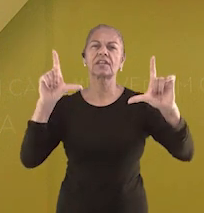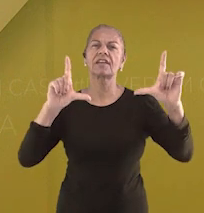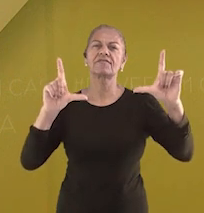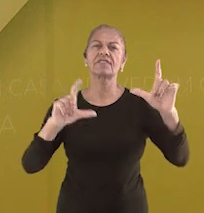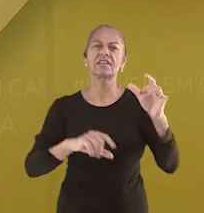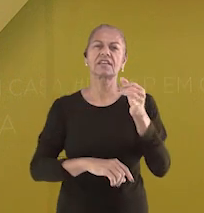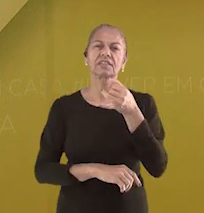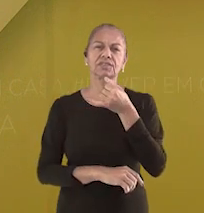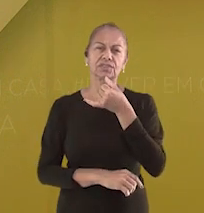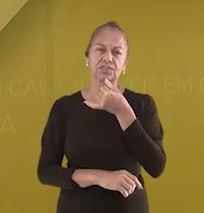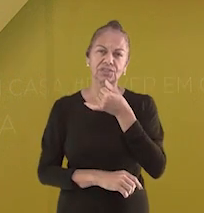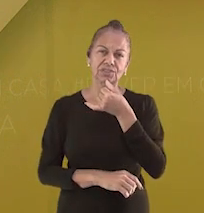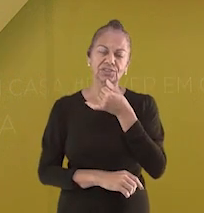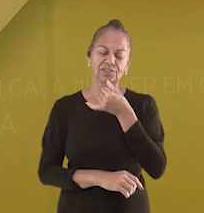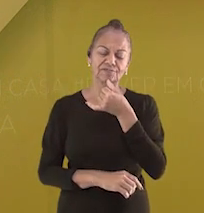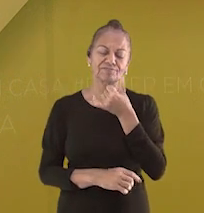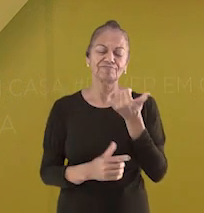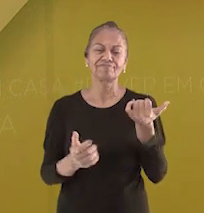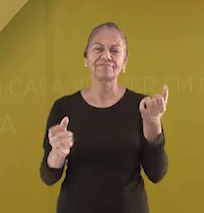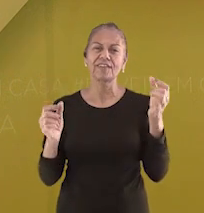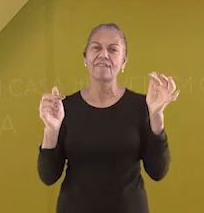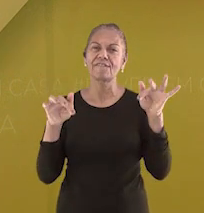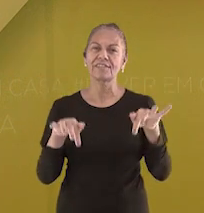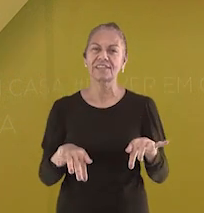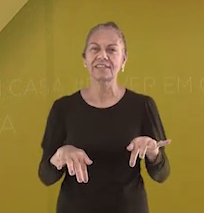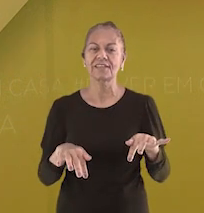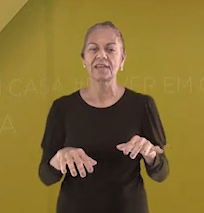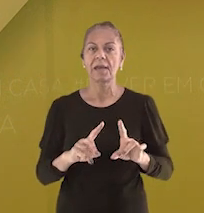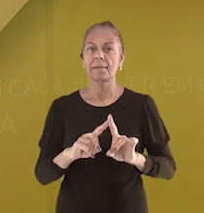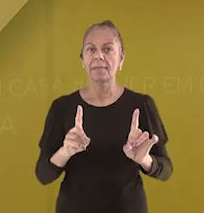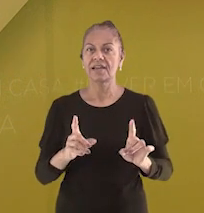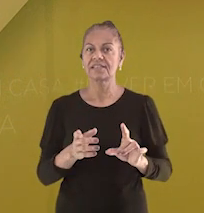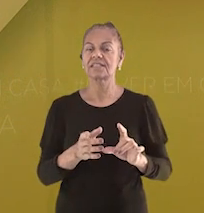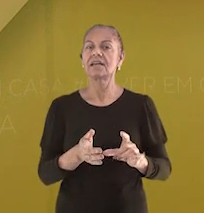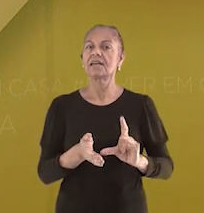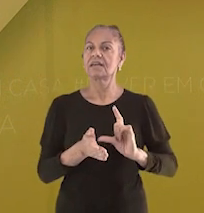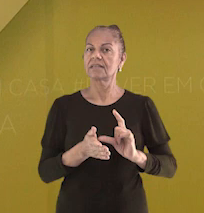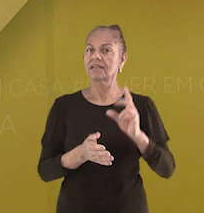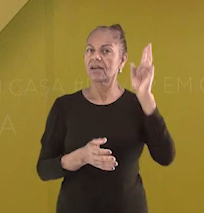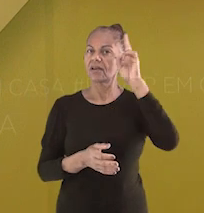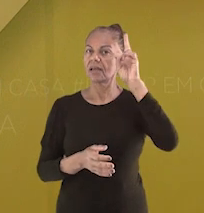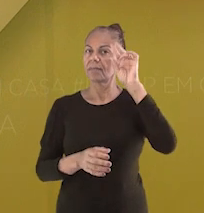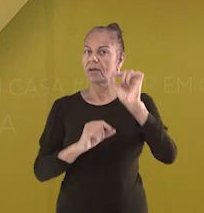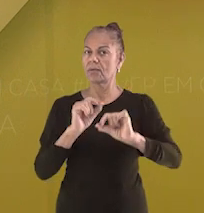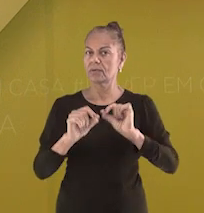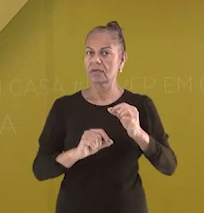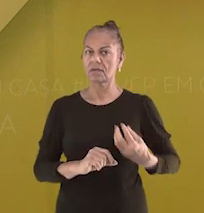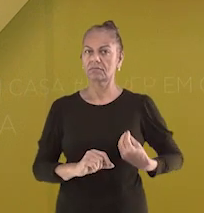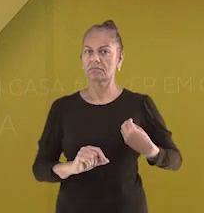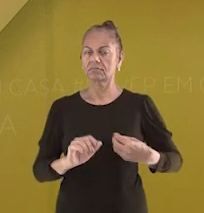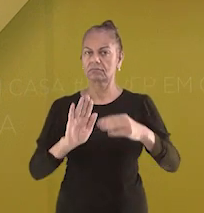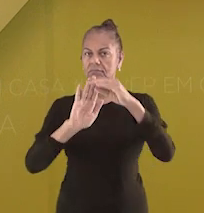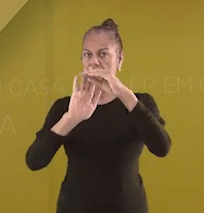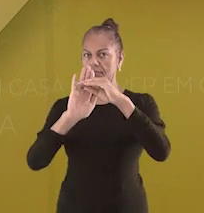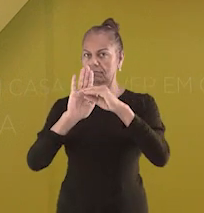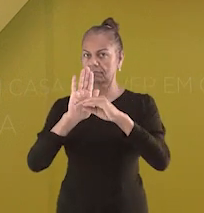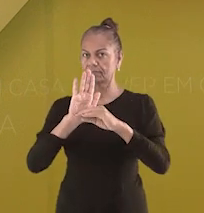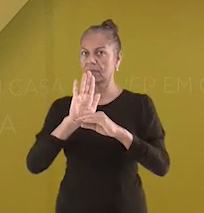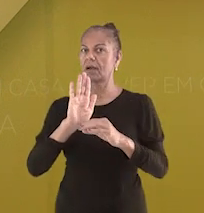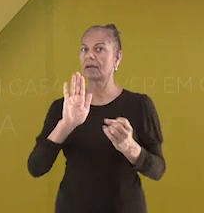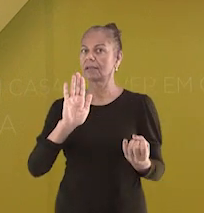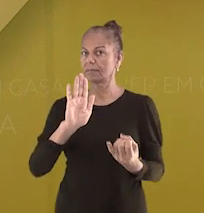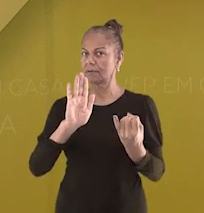fim. Só que antes, quero lembrar novamente da nossa lista de presença. É muito importante o seu registro. Vamos